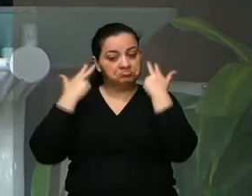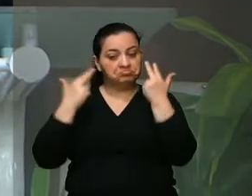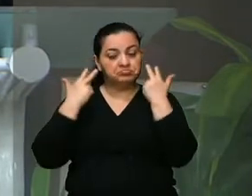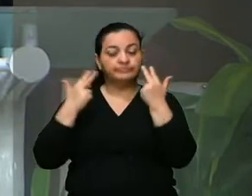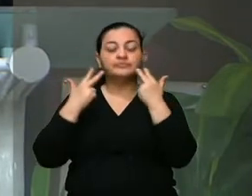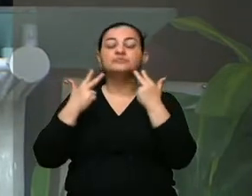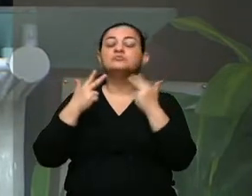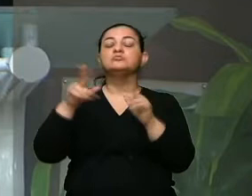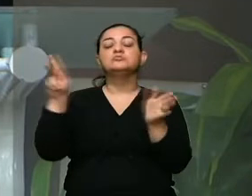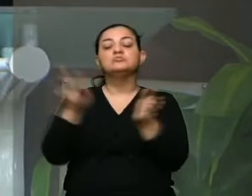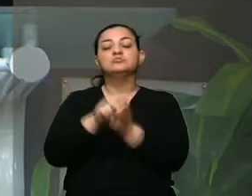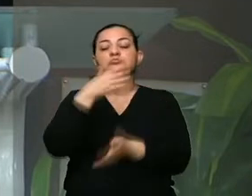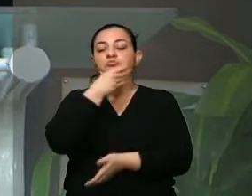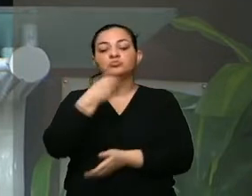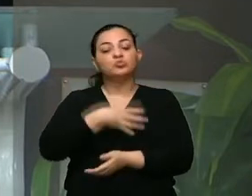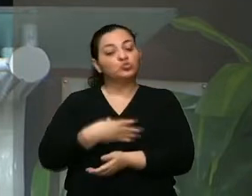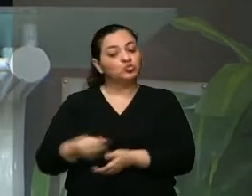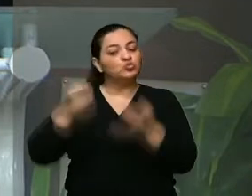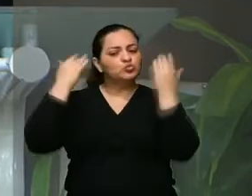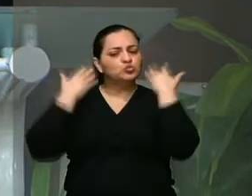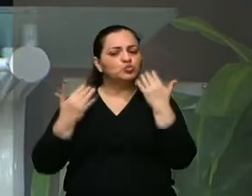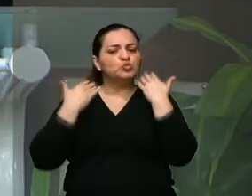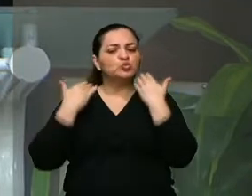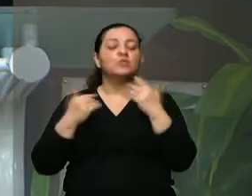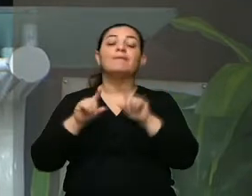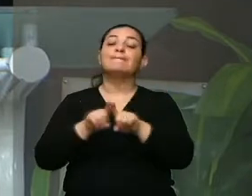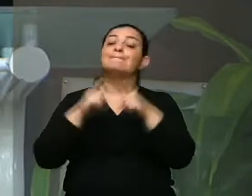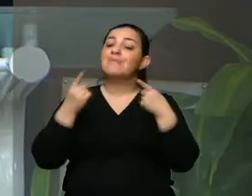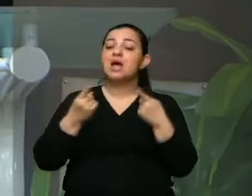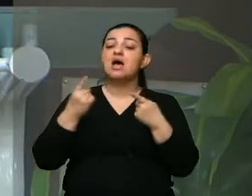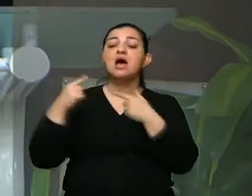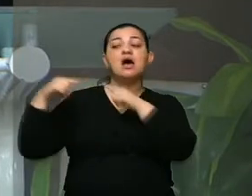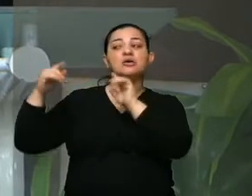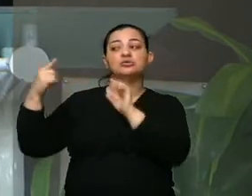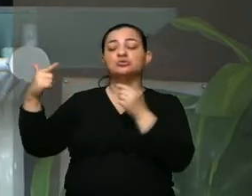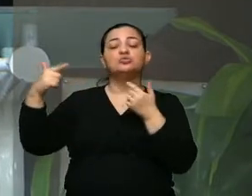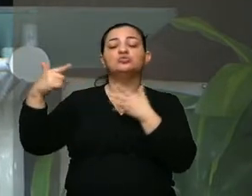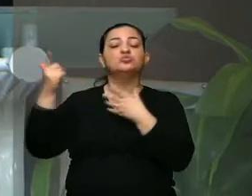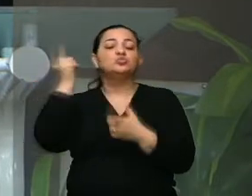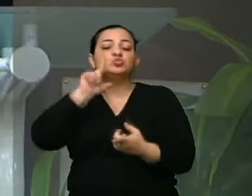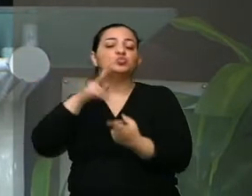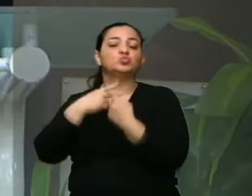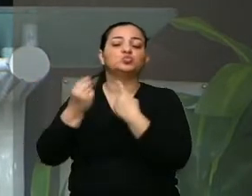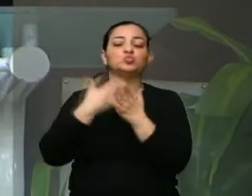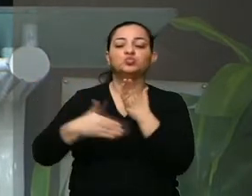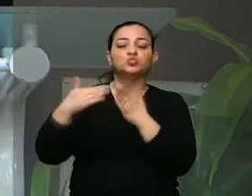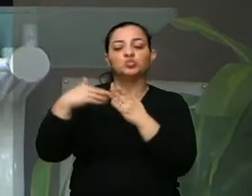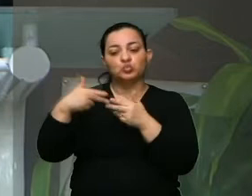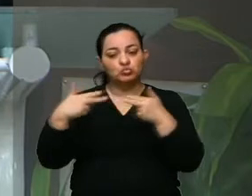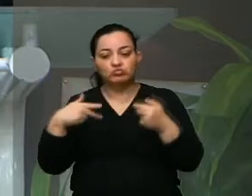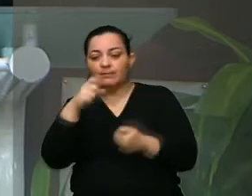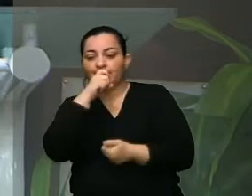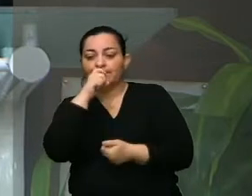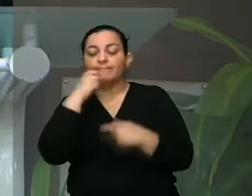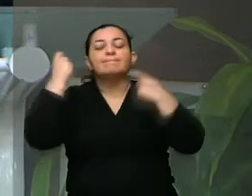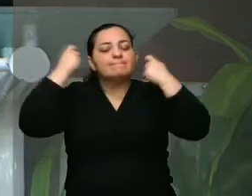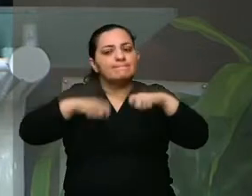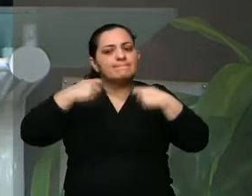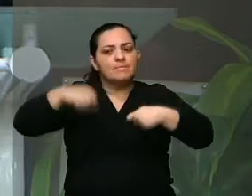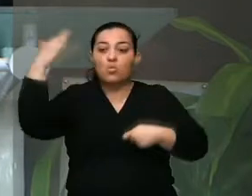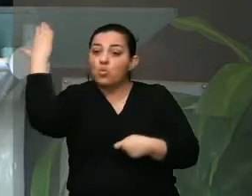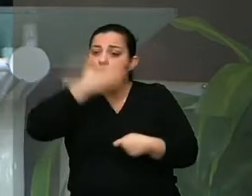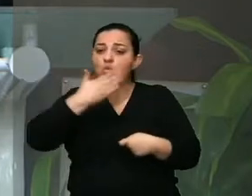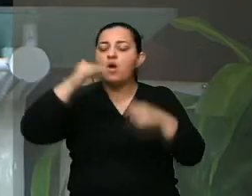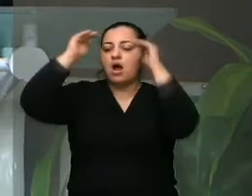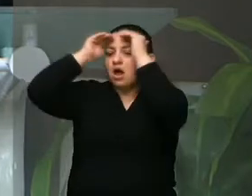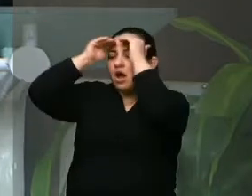ele era filho por natureza mas não é herdeiro ainda ele precisava provar a